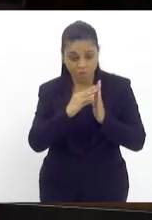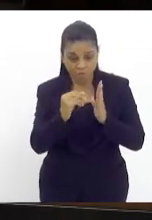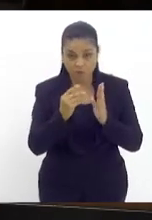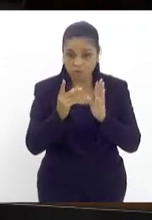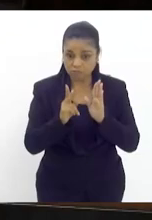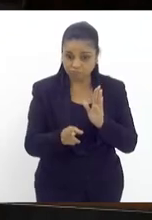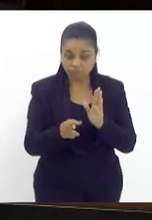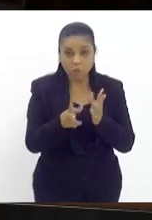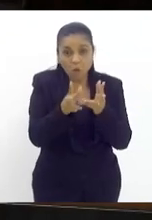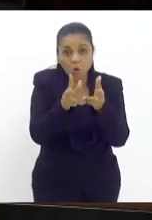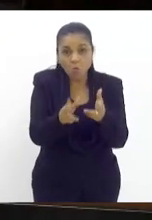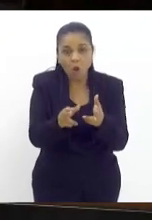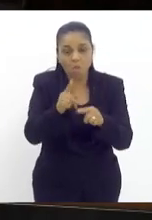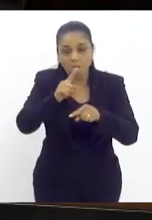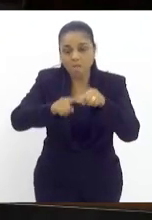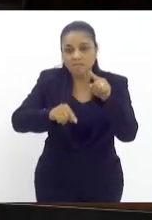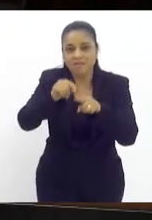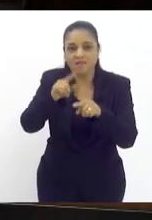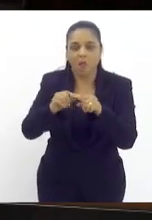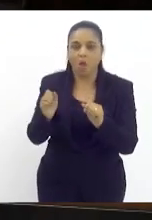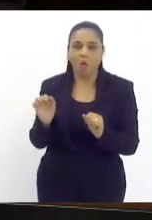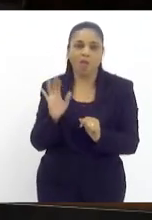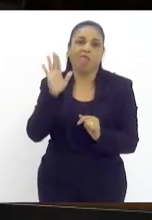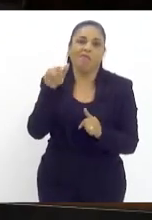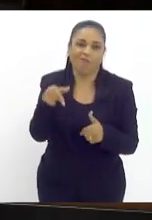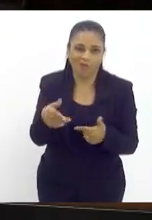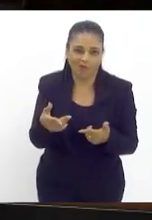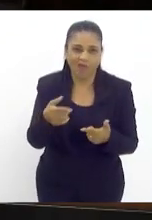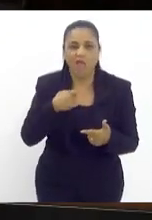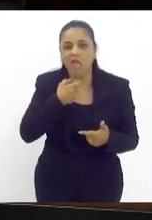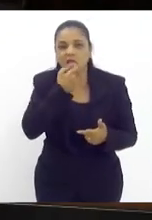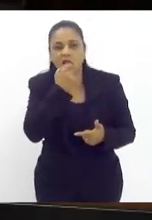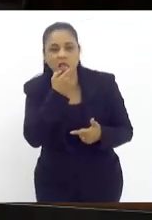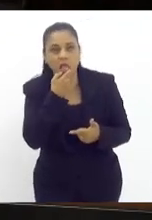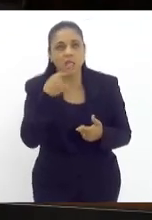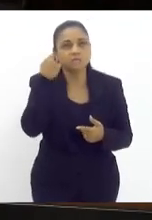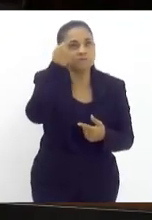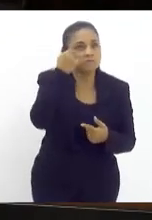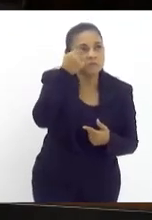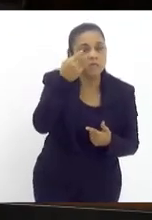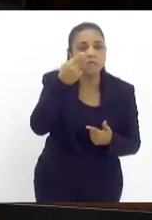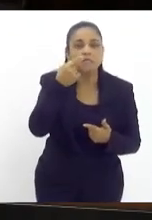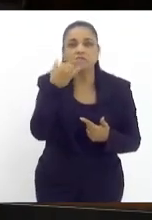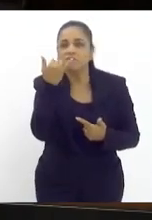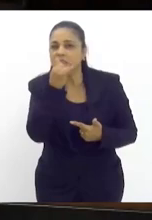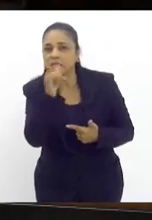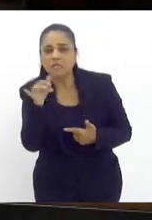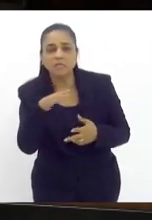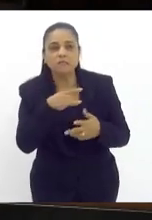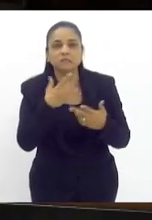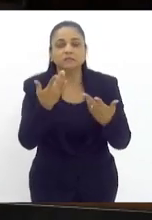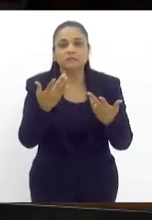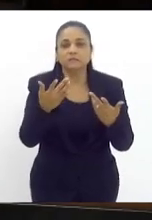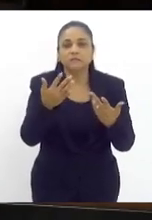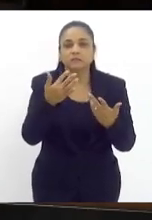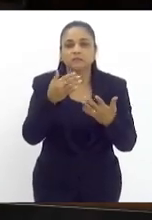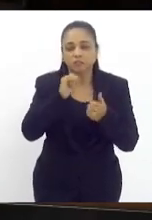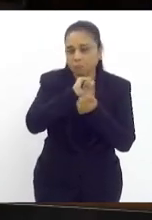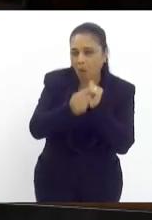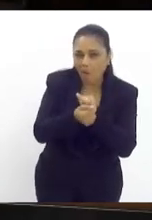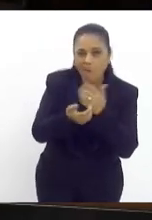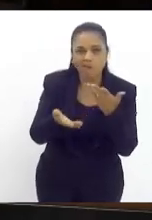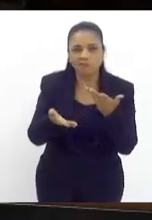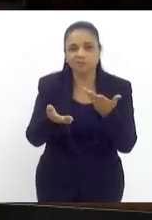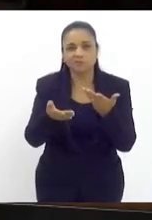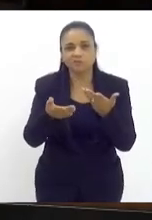para uma riqueza material, não é verdade? Então, vou dar inglês, vou dar não sei o quê, vou dar, tenho que fazer o esporte, tenho que fazer não sei o quê. E